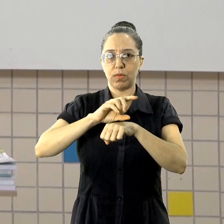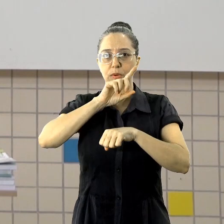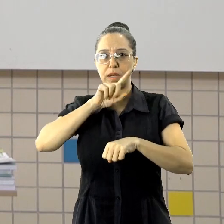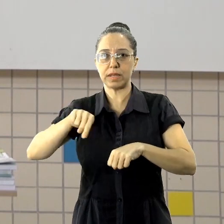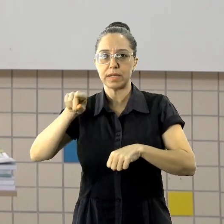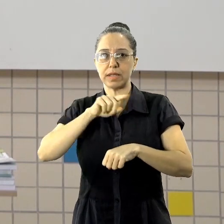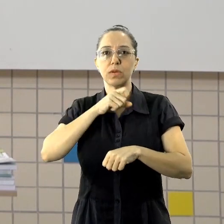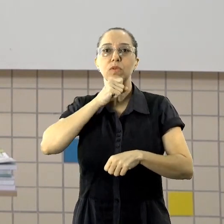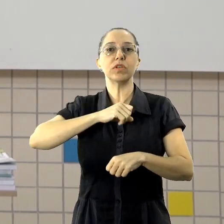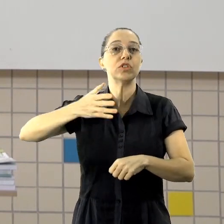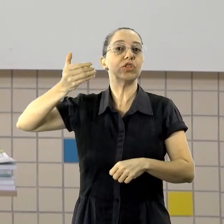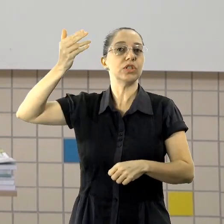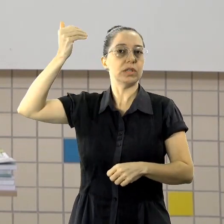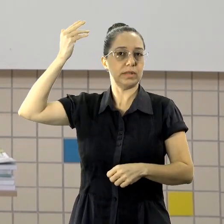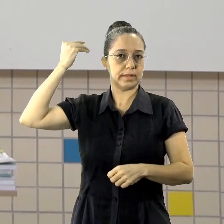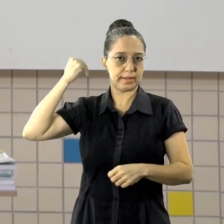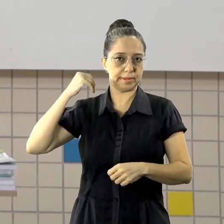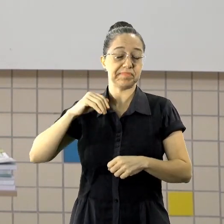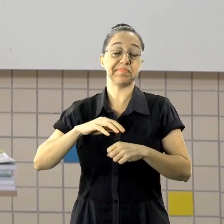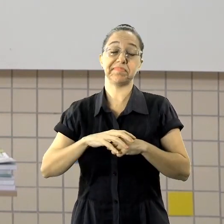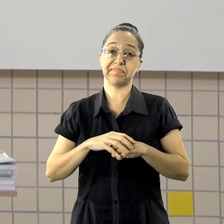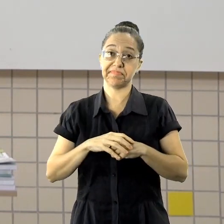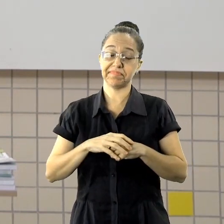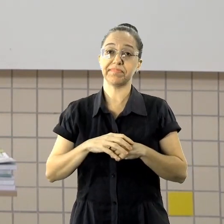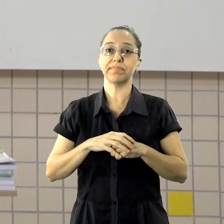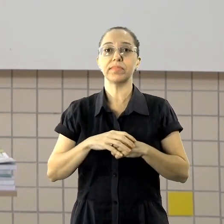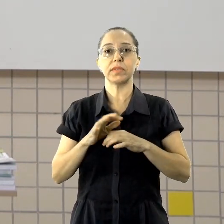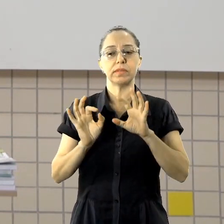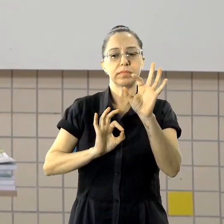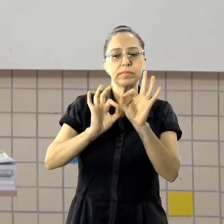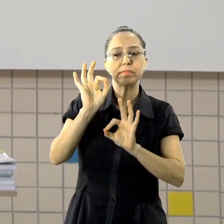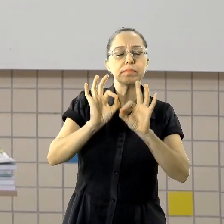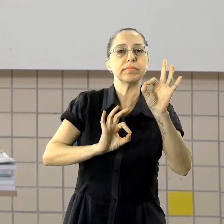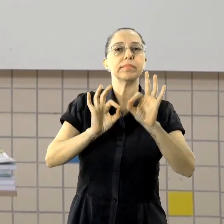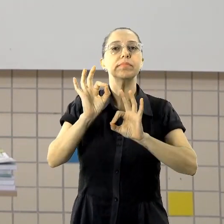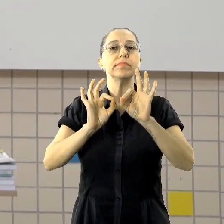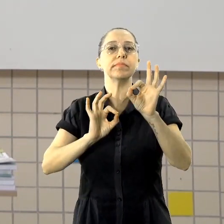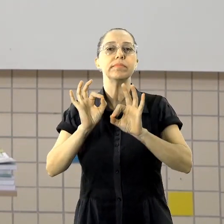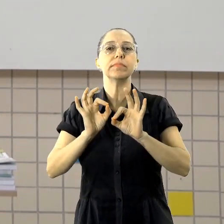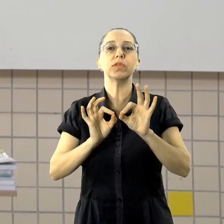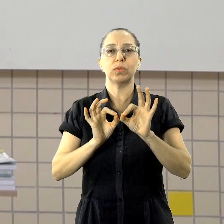antiga que ele mesmo tinha instituído e começou a